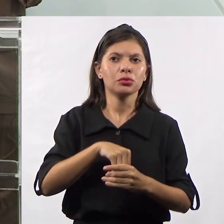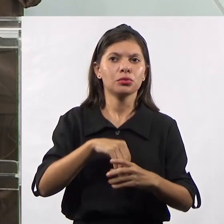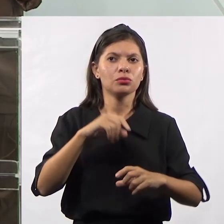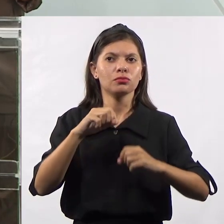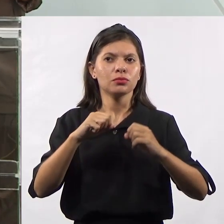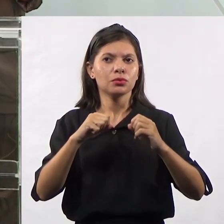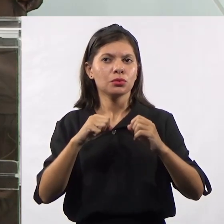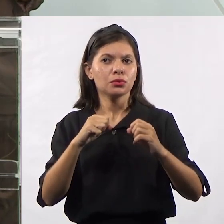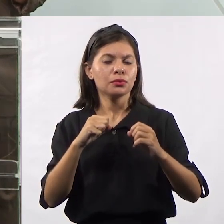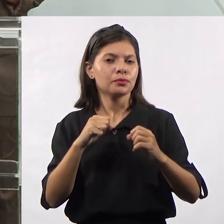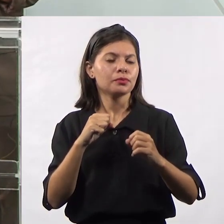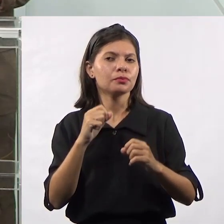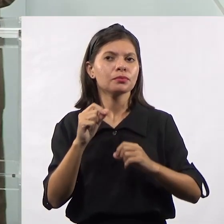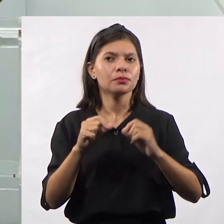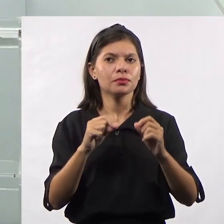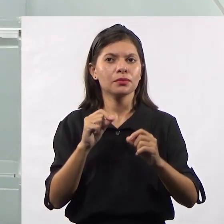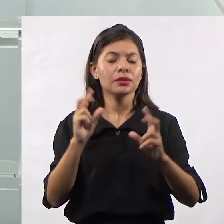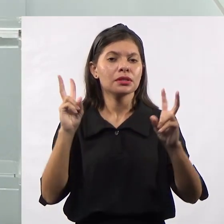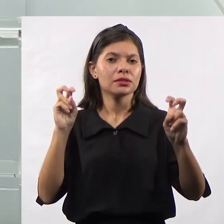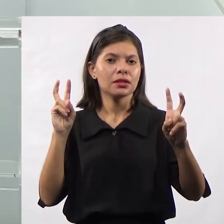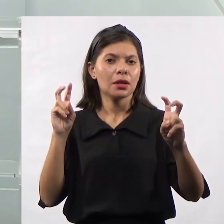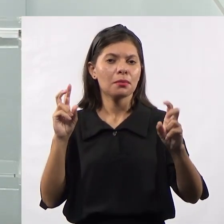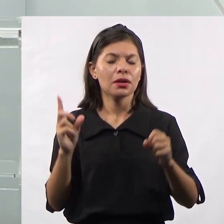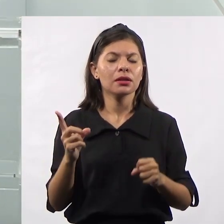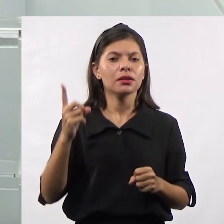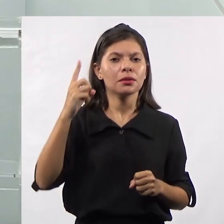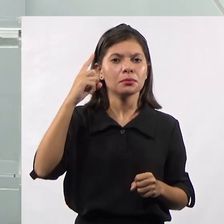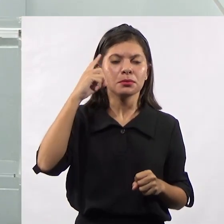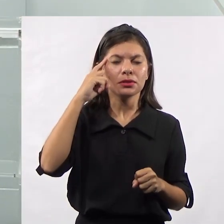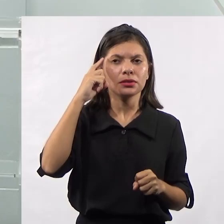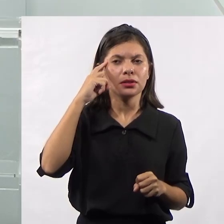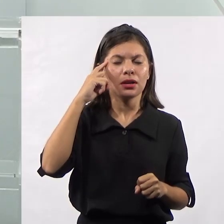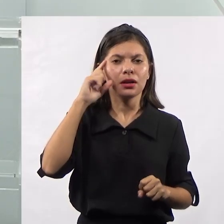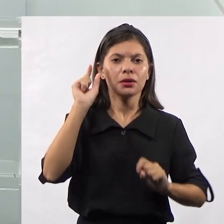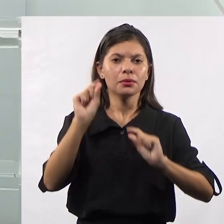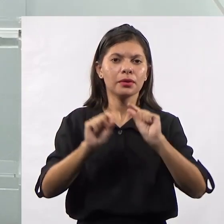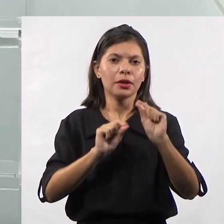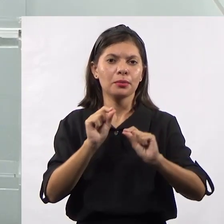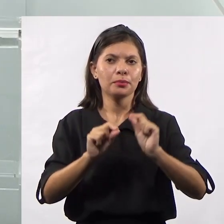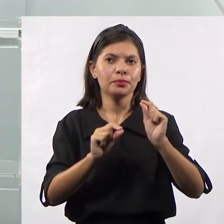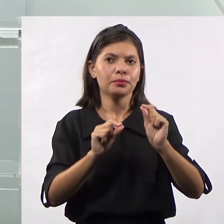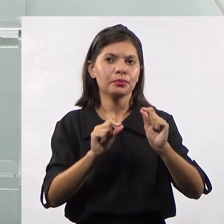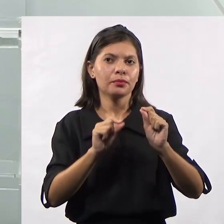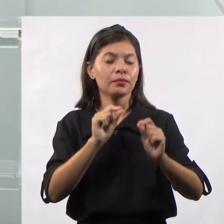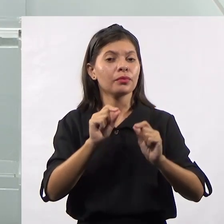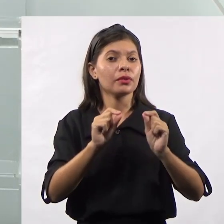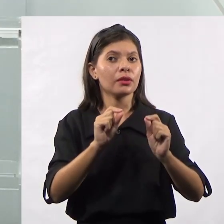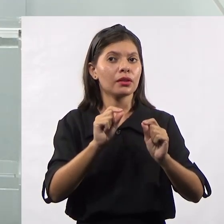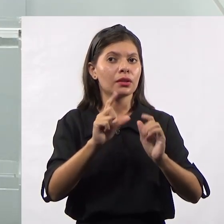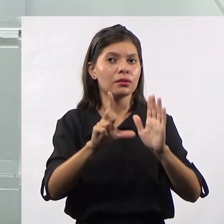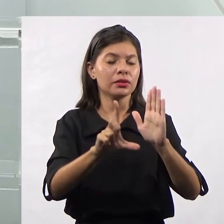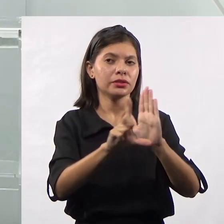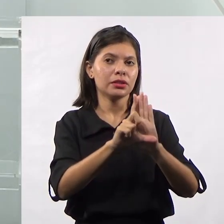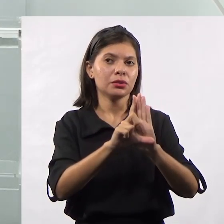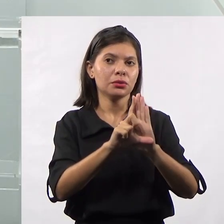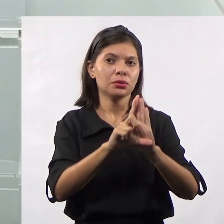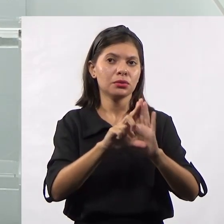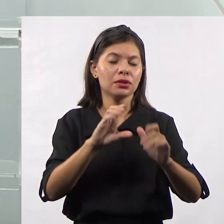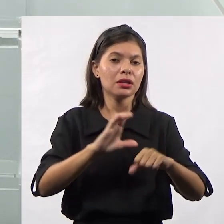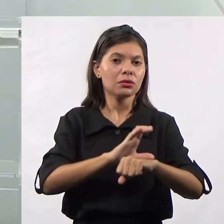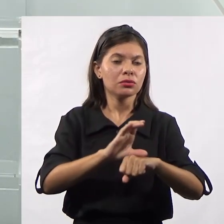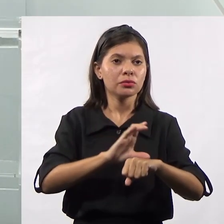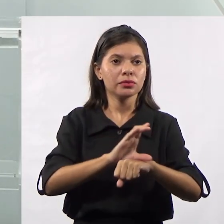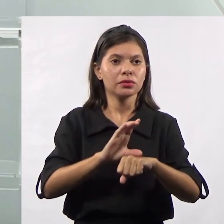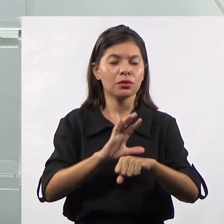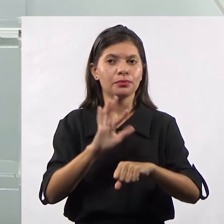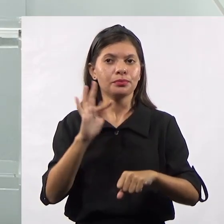questão empate, a gente tem que pensar que o legislador, o Constituinte, então tá lá na